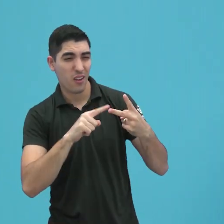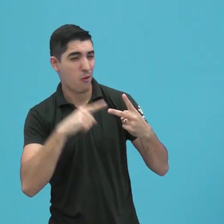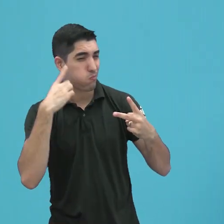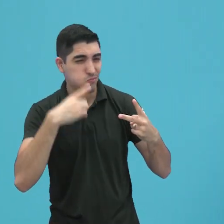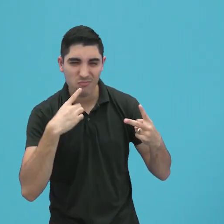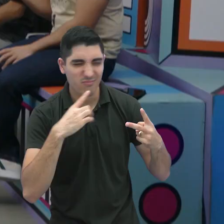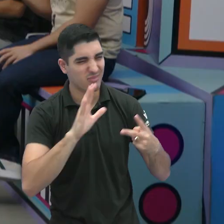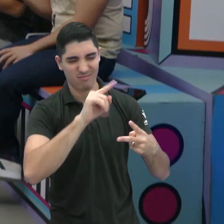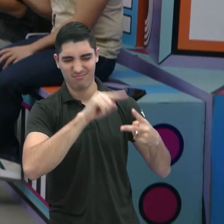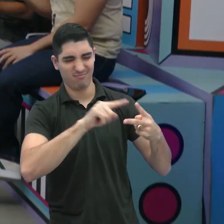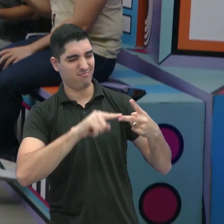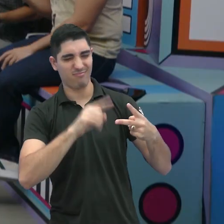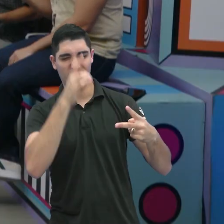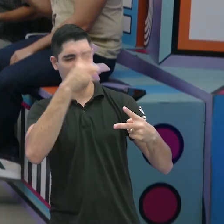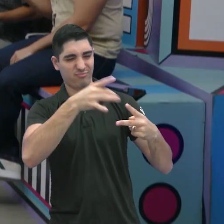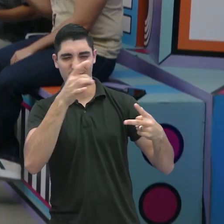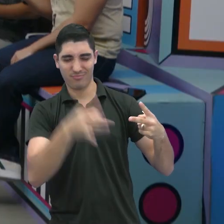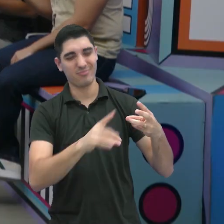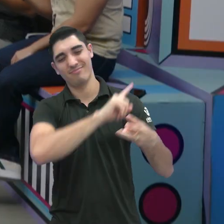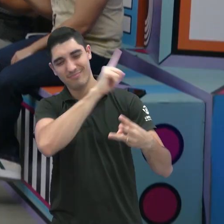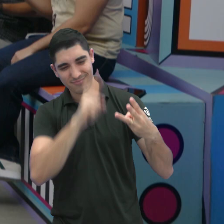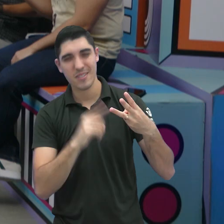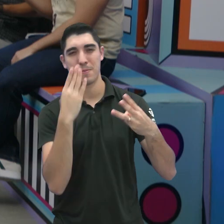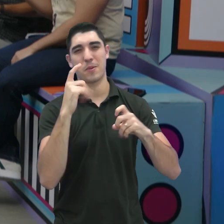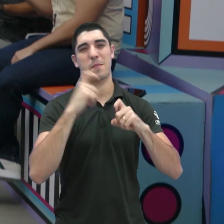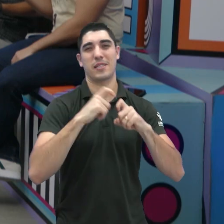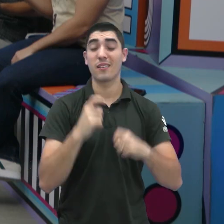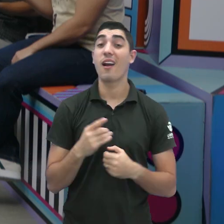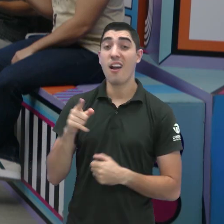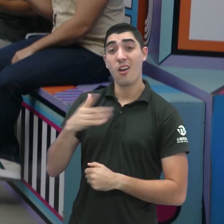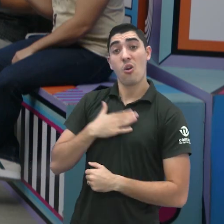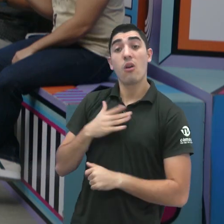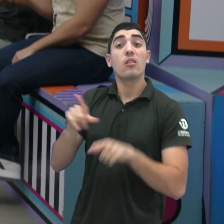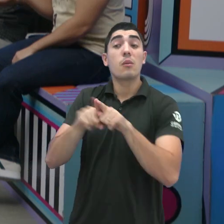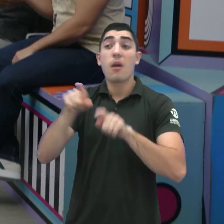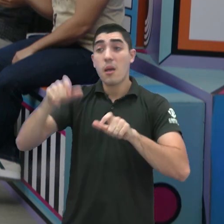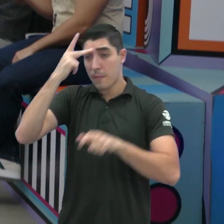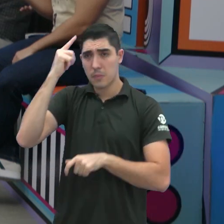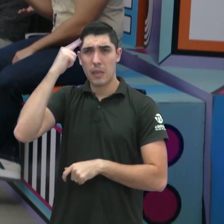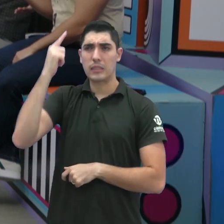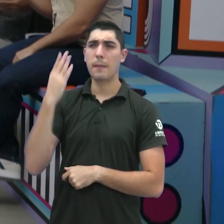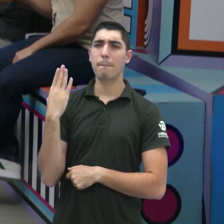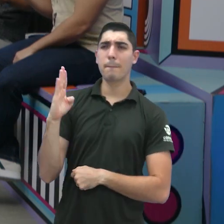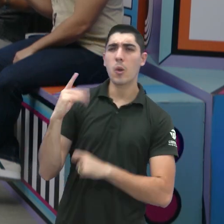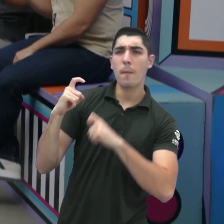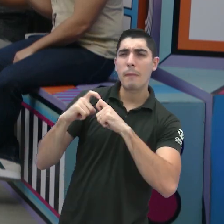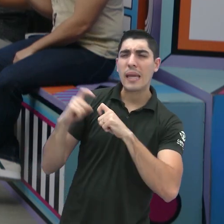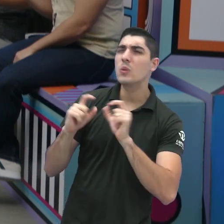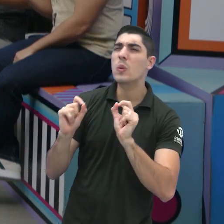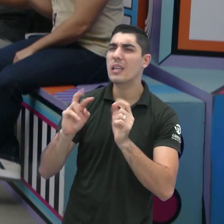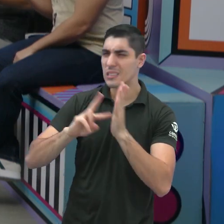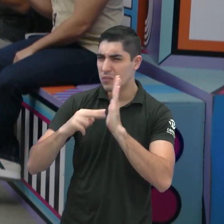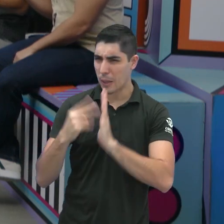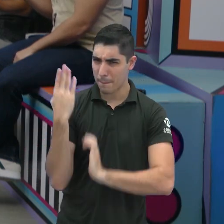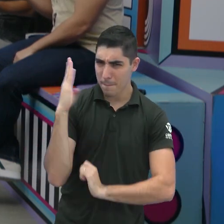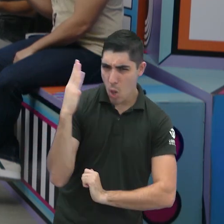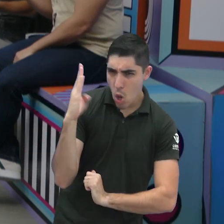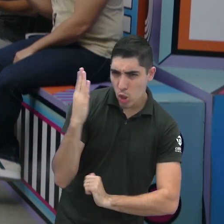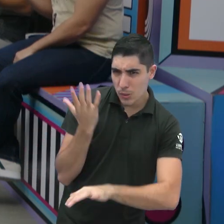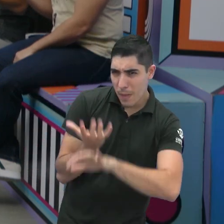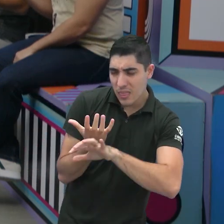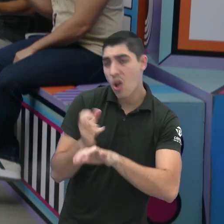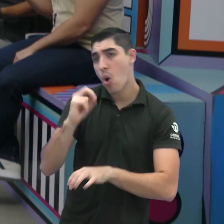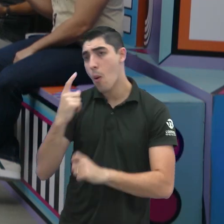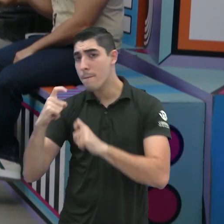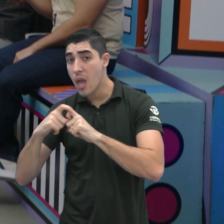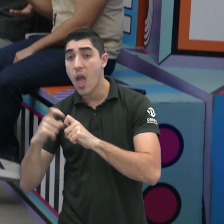Foi pra biomedicina. biomedicina. Por isso que tem que se conhecer, porque são Exato, muitas áreas. A pessoa exato. escuta falar biomedicina. O que é isso? É medicina? É biologia? Tem que se conhecer, tem que